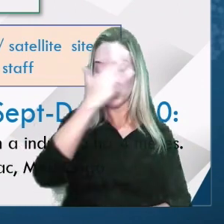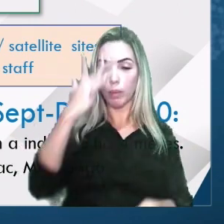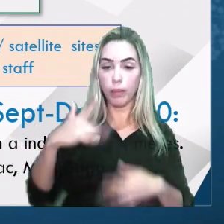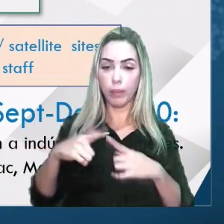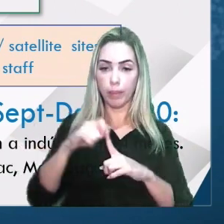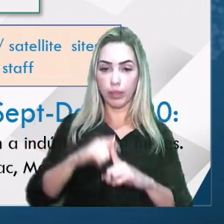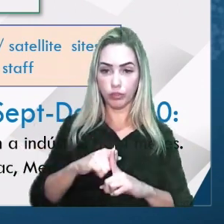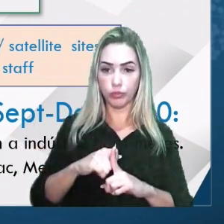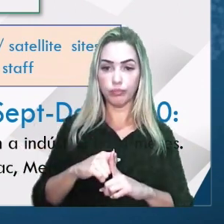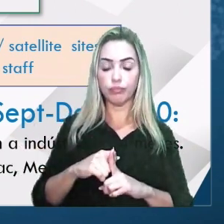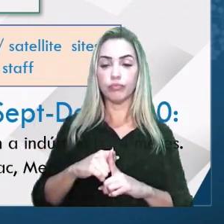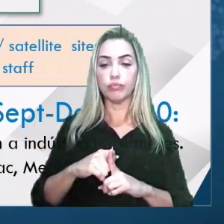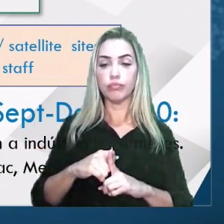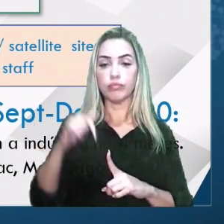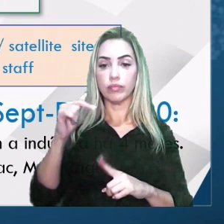seria, com esse